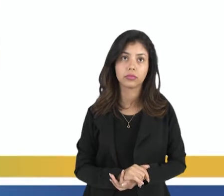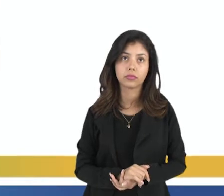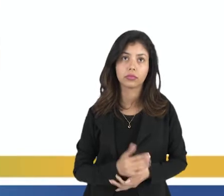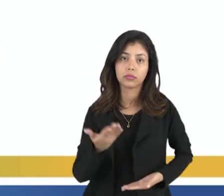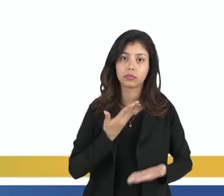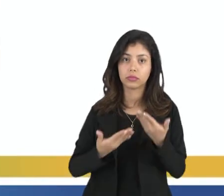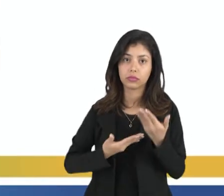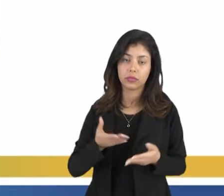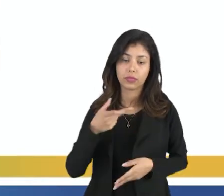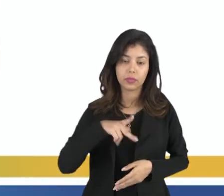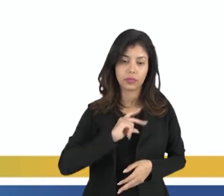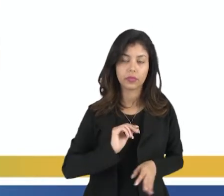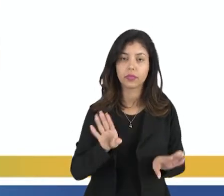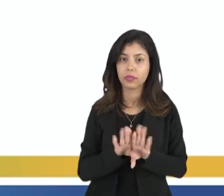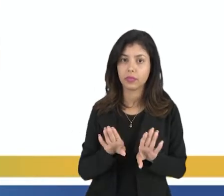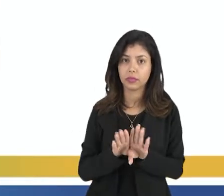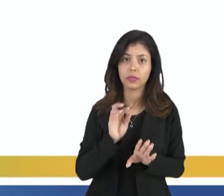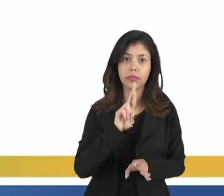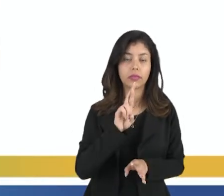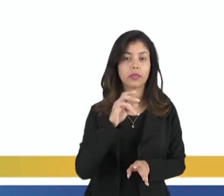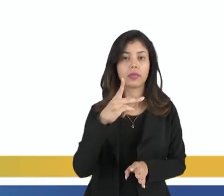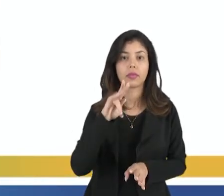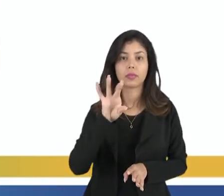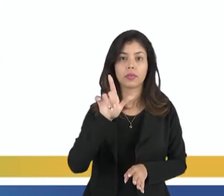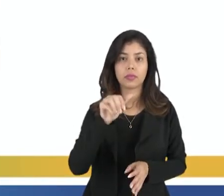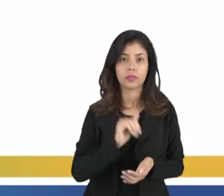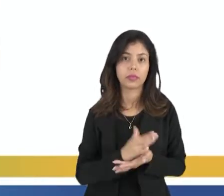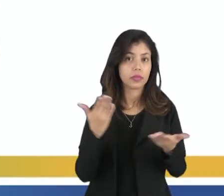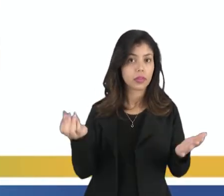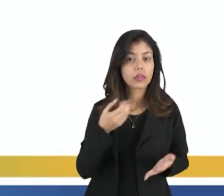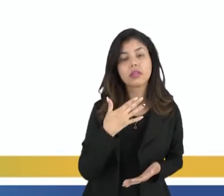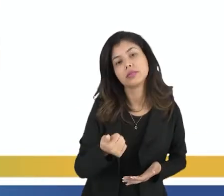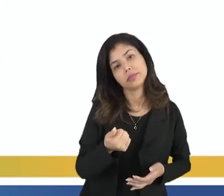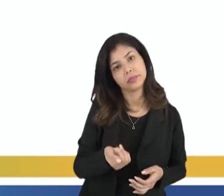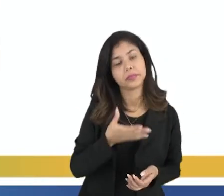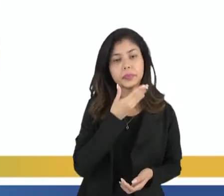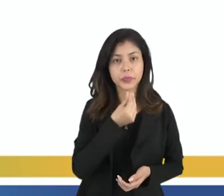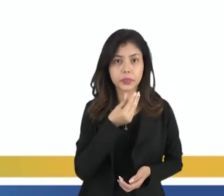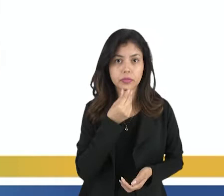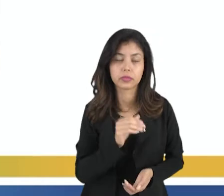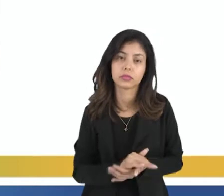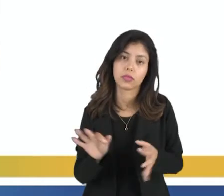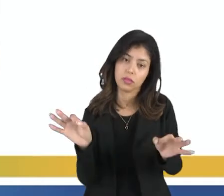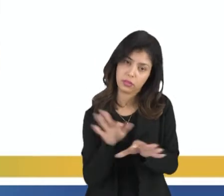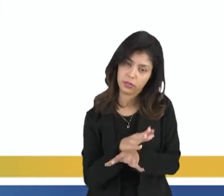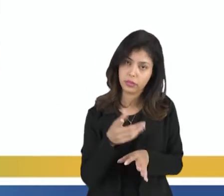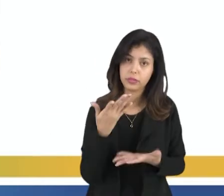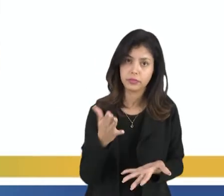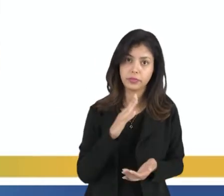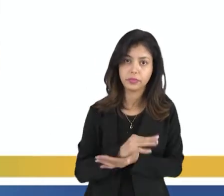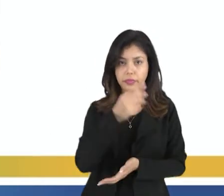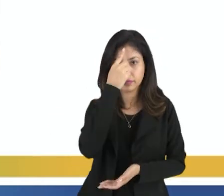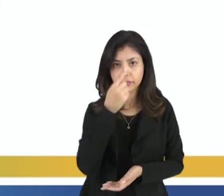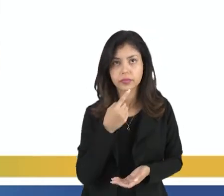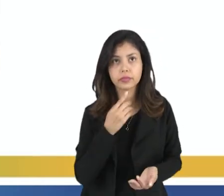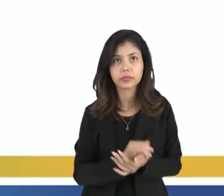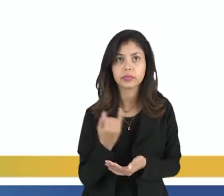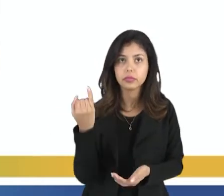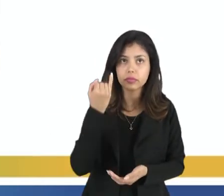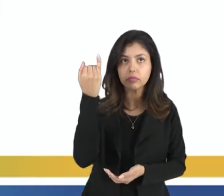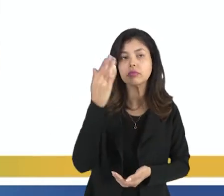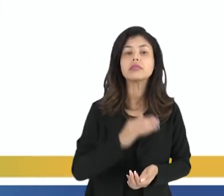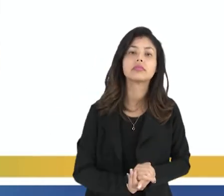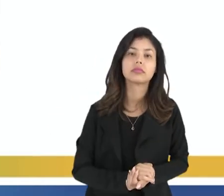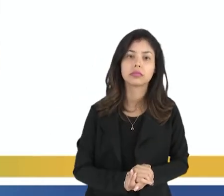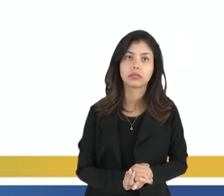dessa relação com Portugal e também a República, tá, pessoal? Então, esse homem aí, ele se torna essa figura, né, tão importante por conta